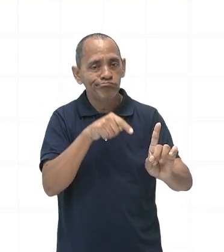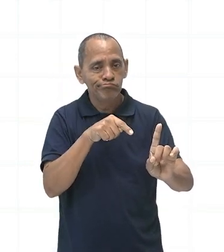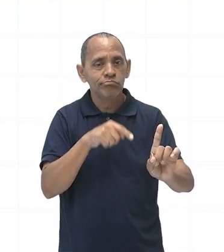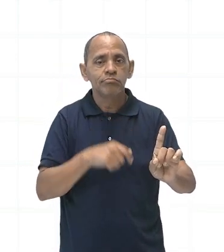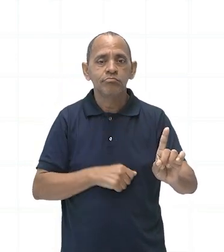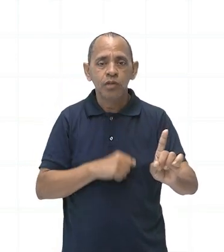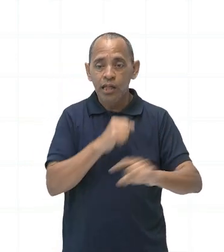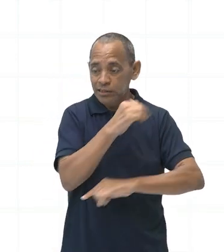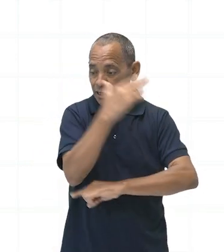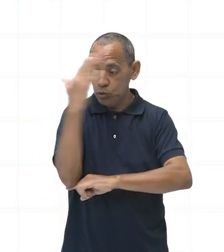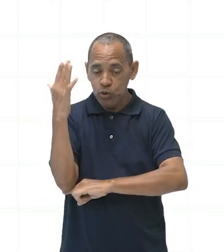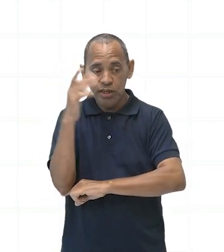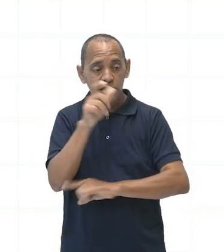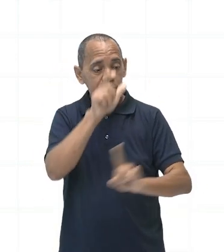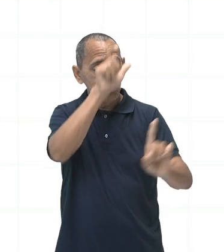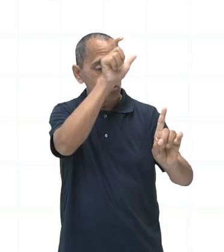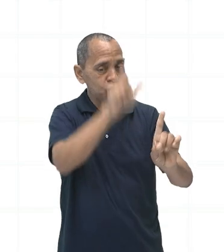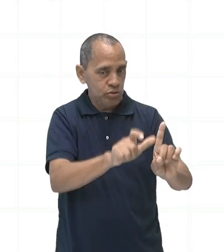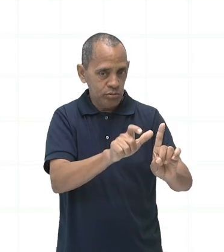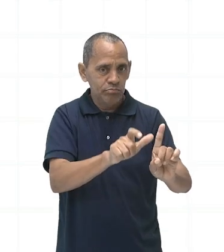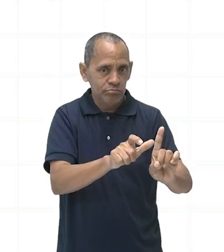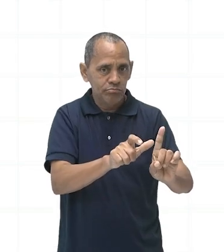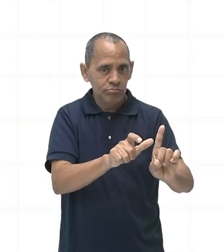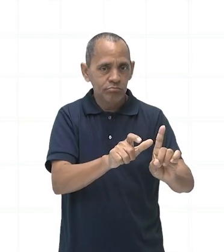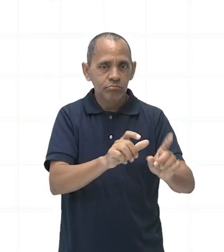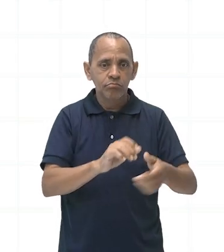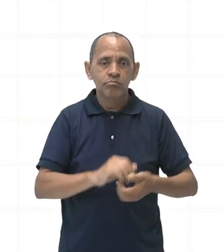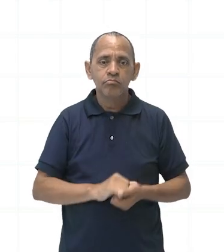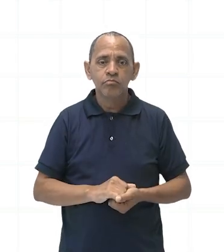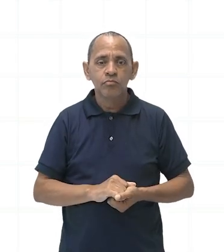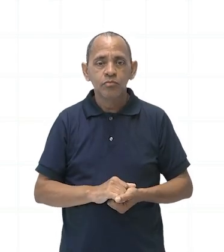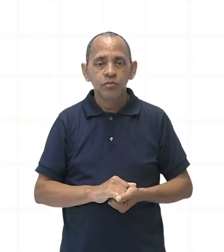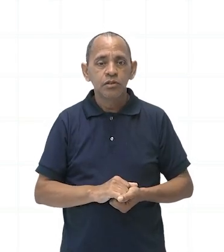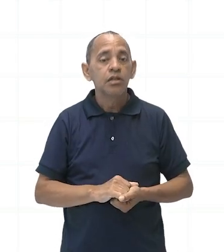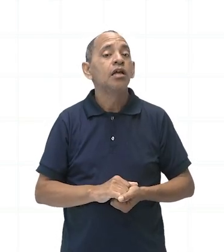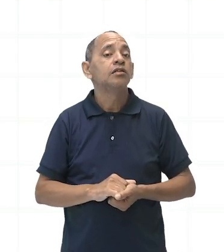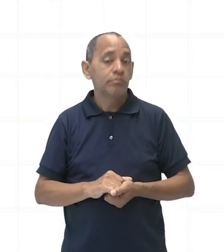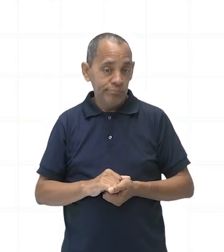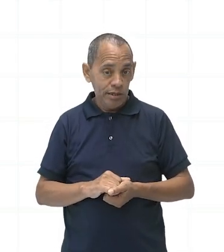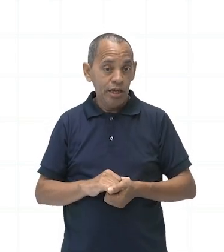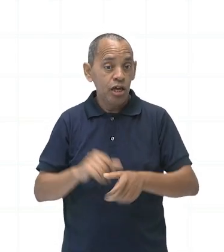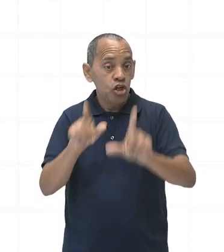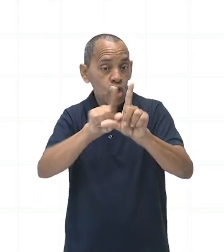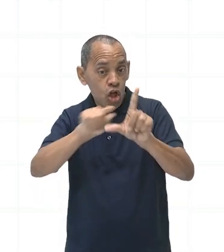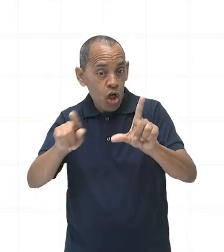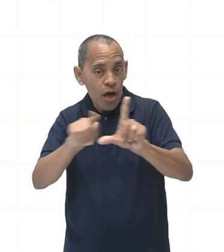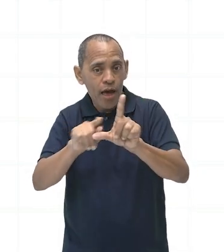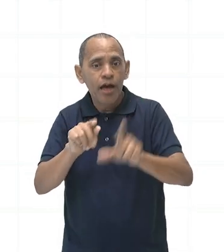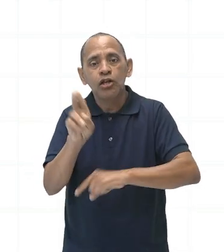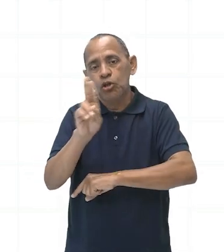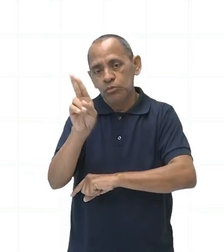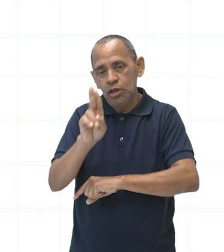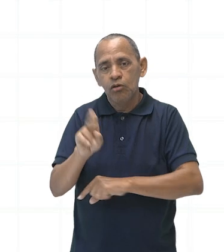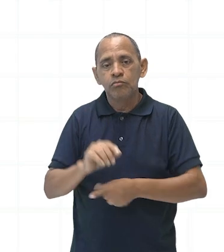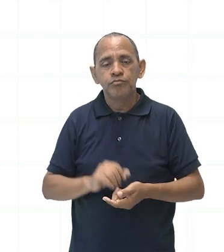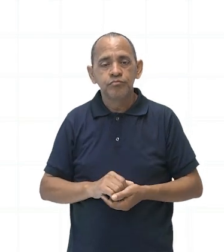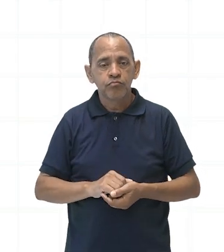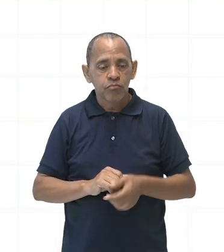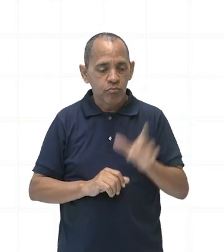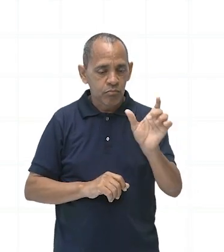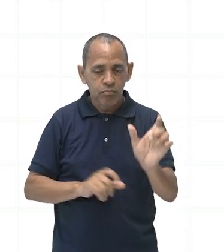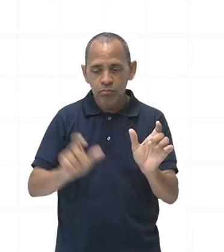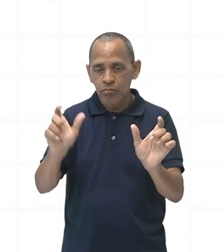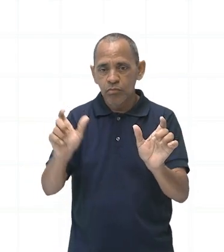Então, a natureza é o nosso sujeito, é o nosso sintagma nominal. Agora, entre essas duas palavras